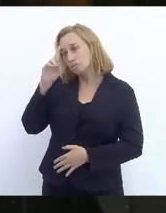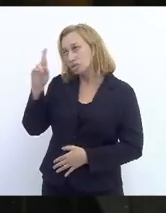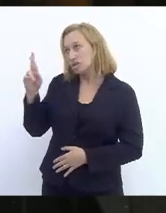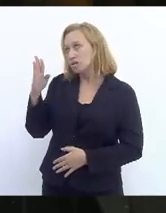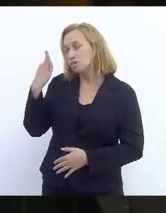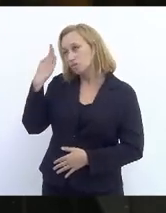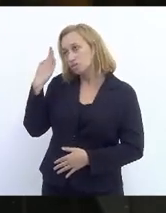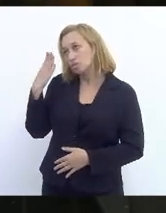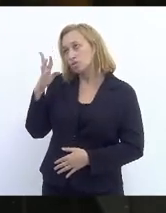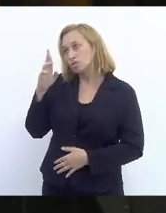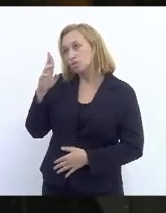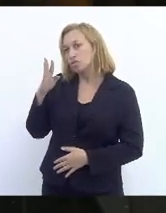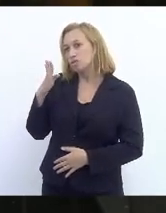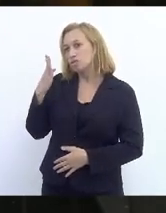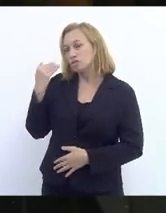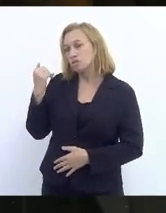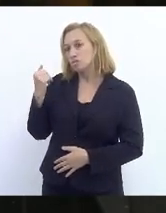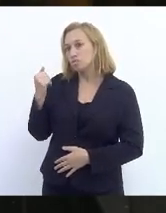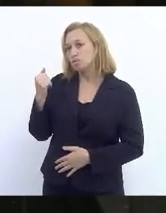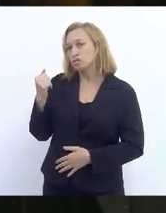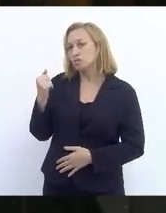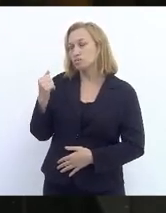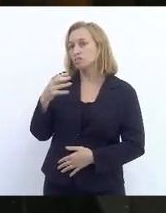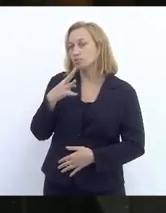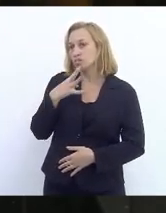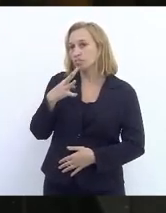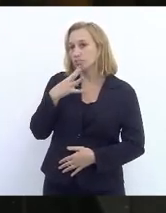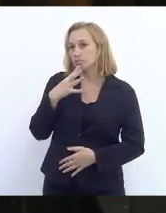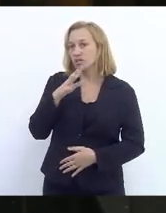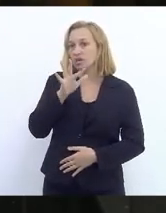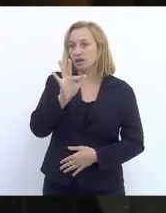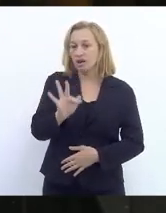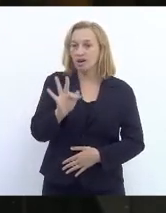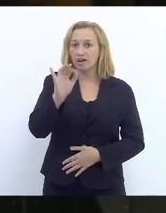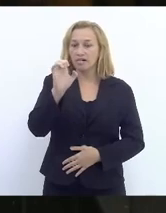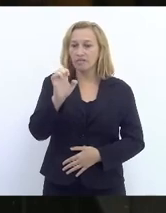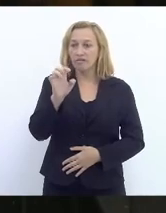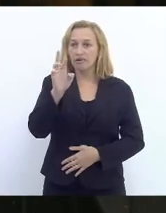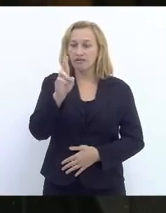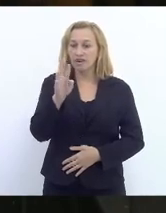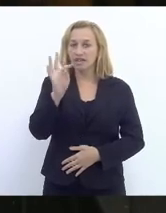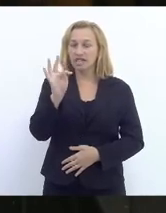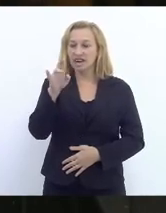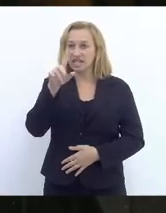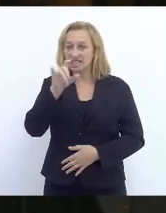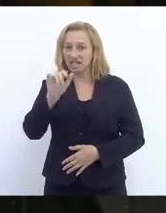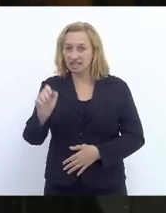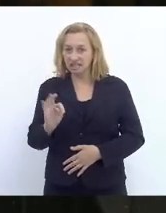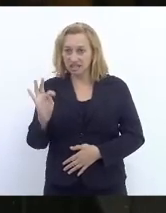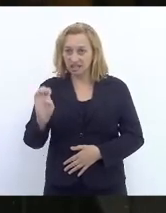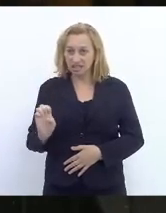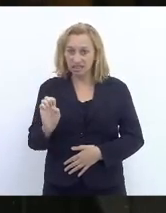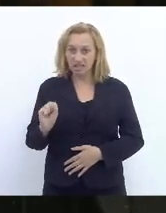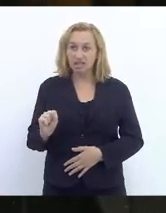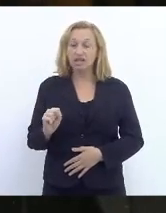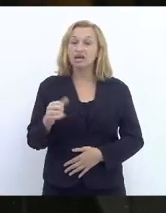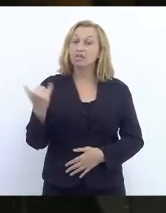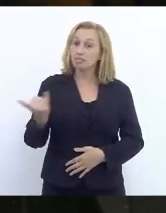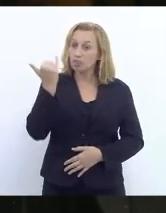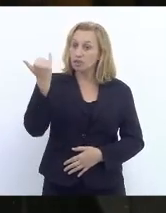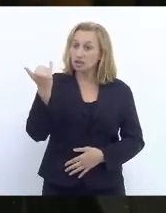excelência conhece que a área dos fertilizante né que é fundamental para o